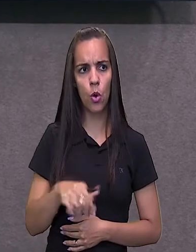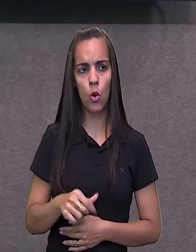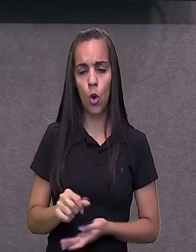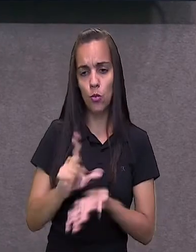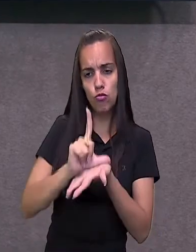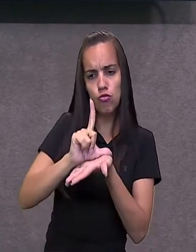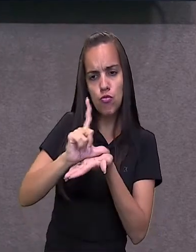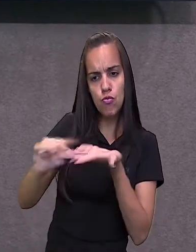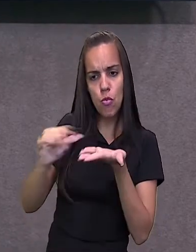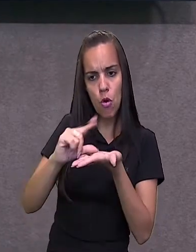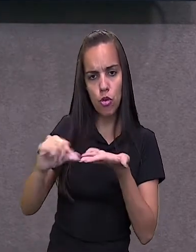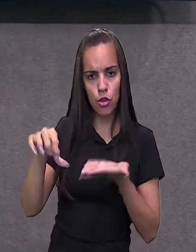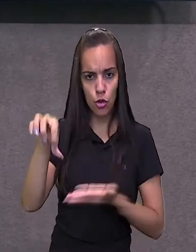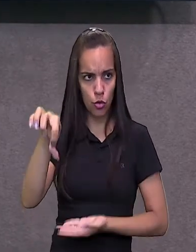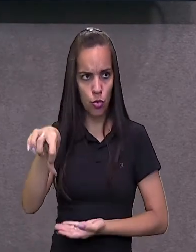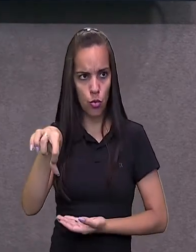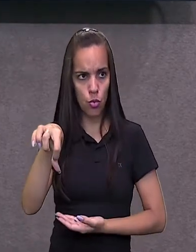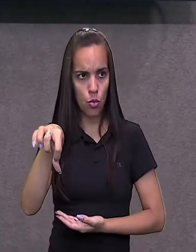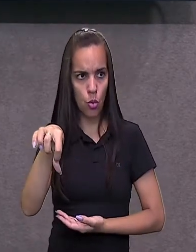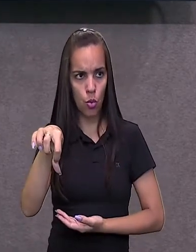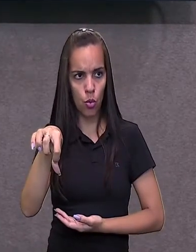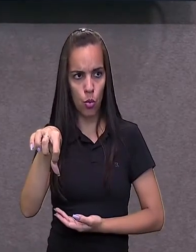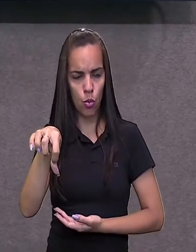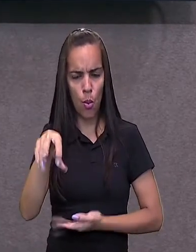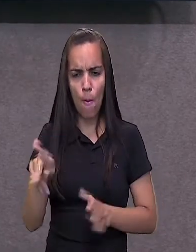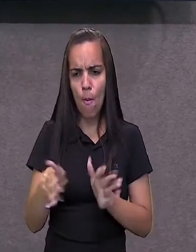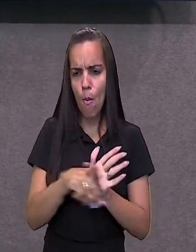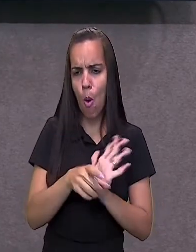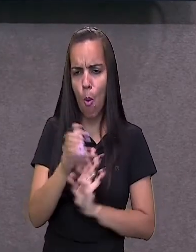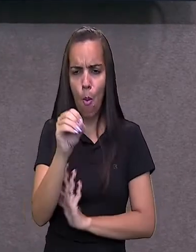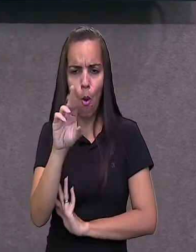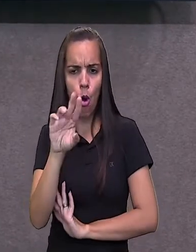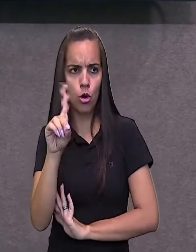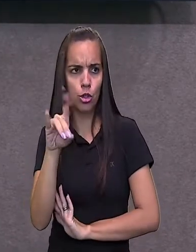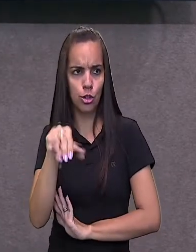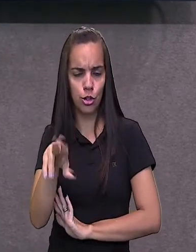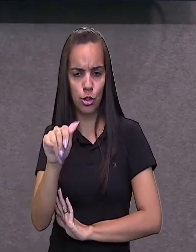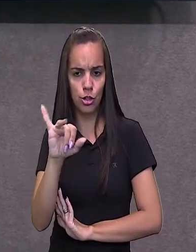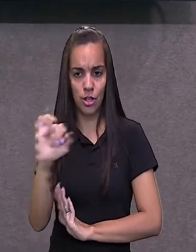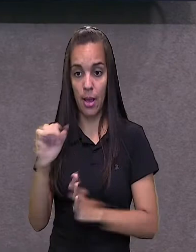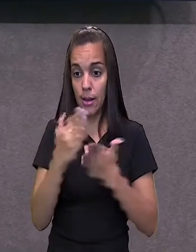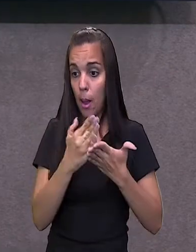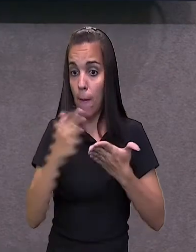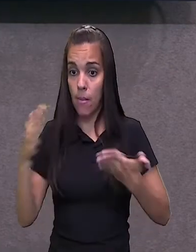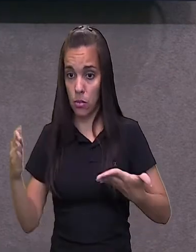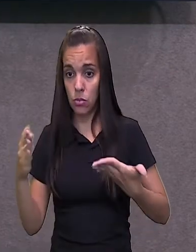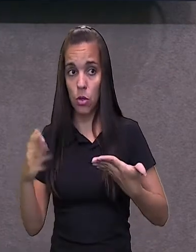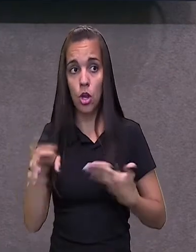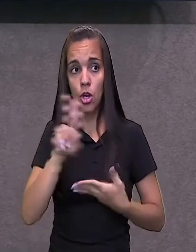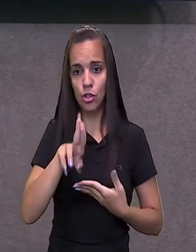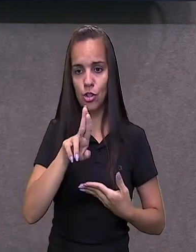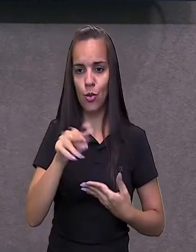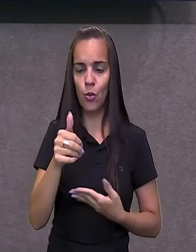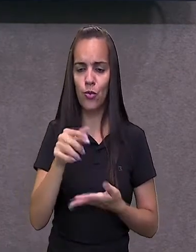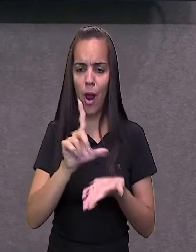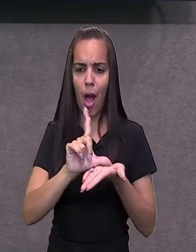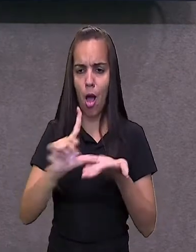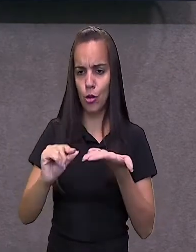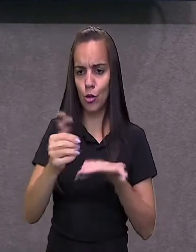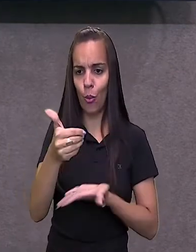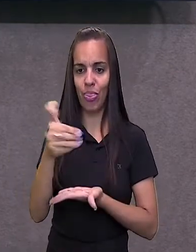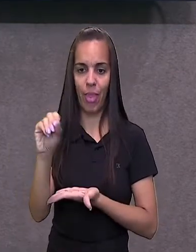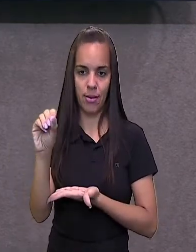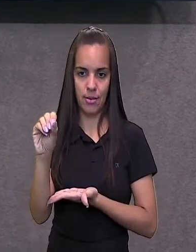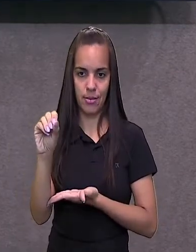artigo 9º, isso, número ordinal. E já a partir daí, eu uso o artigo 10. Isso,